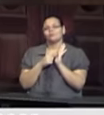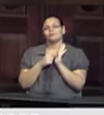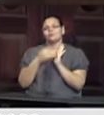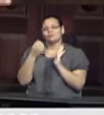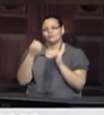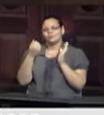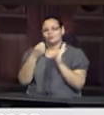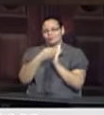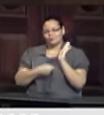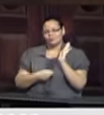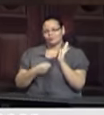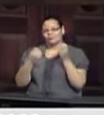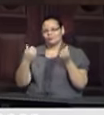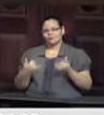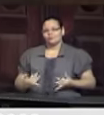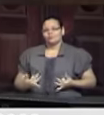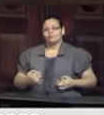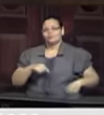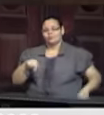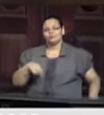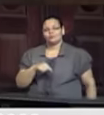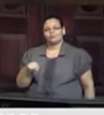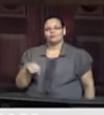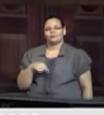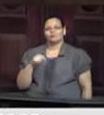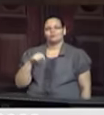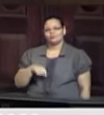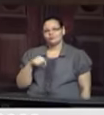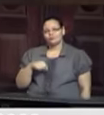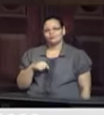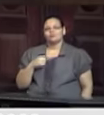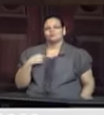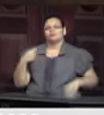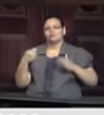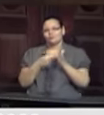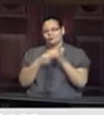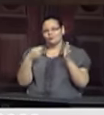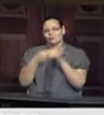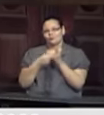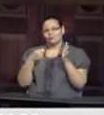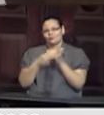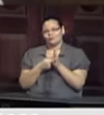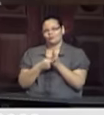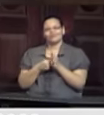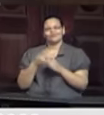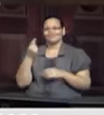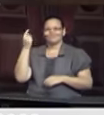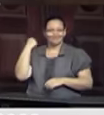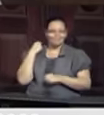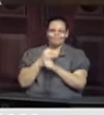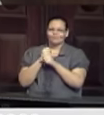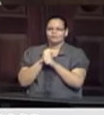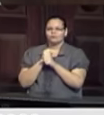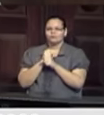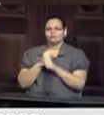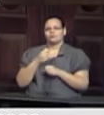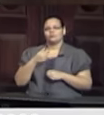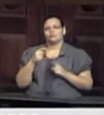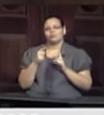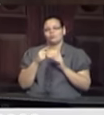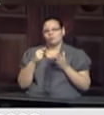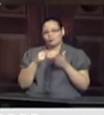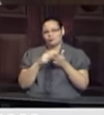dois tópicos, que nós aqui estamos lutando há muito tempo. Um